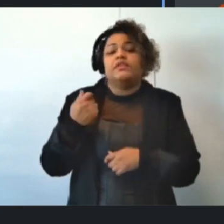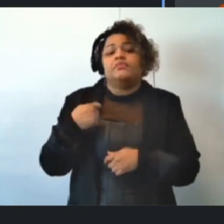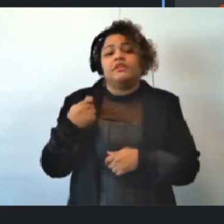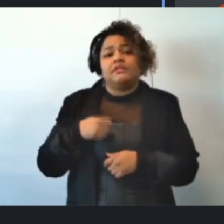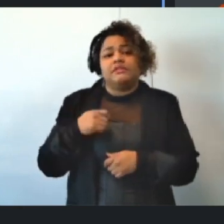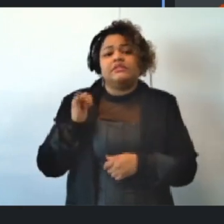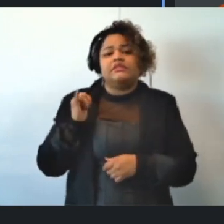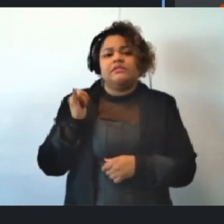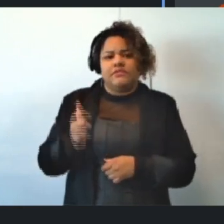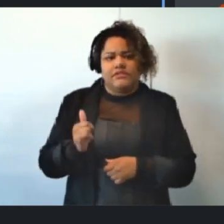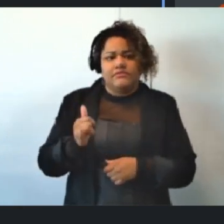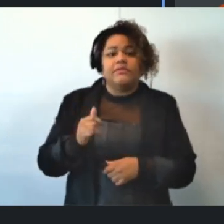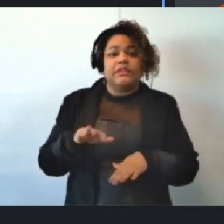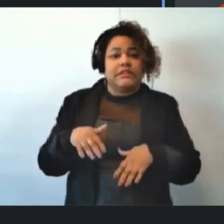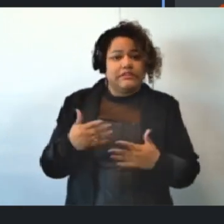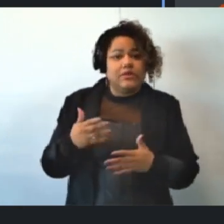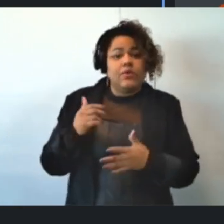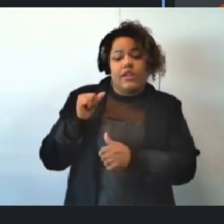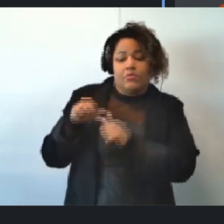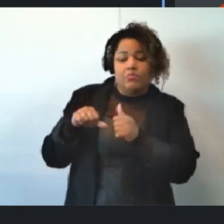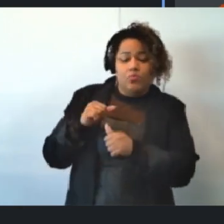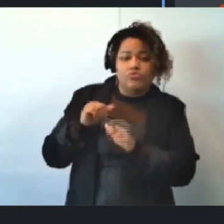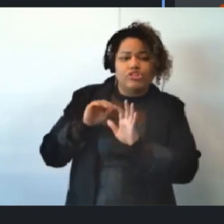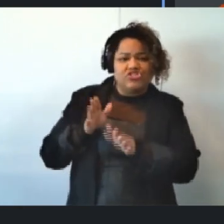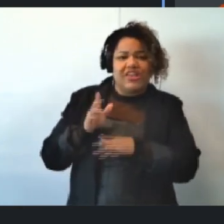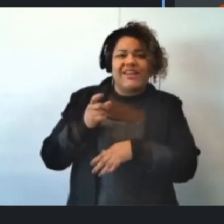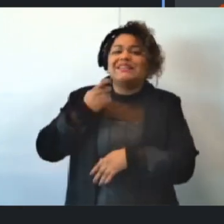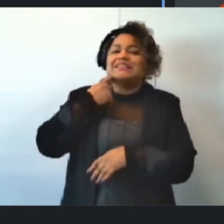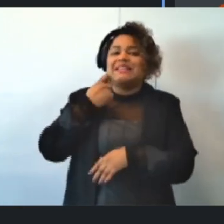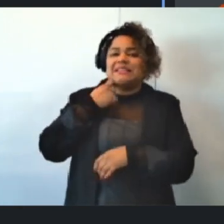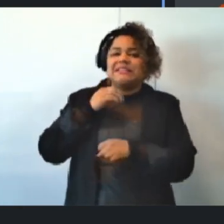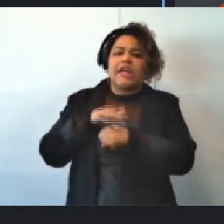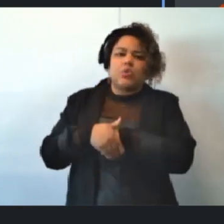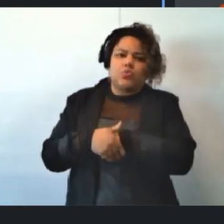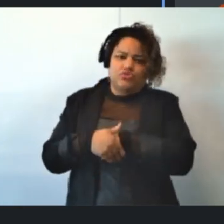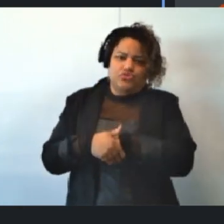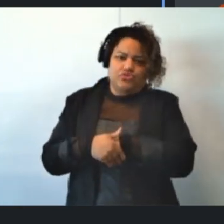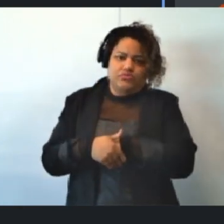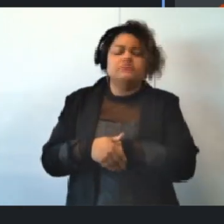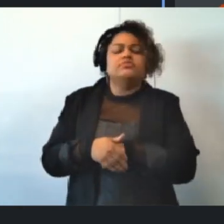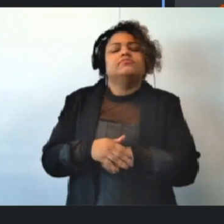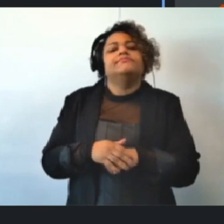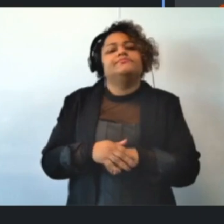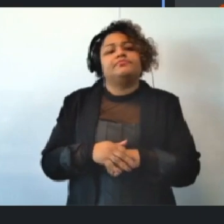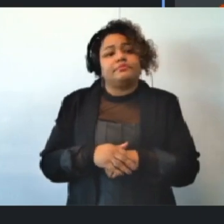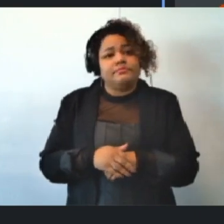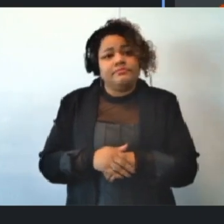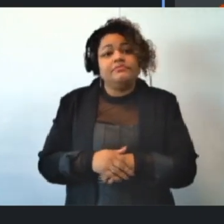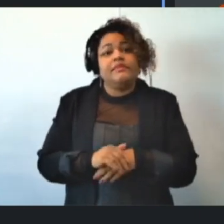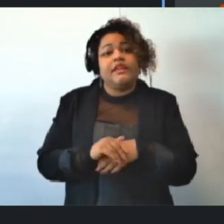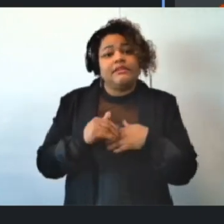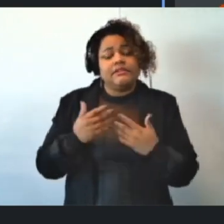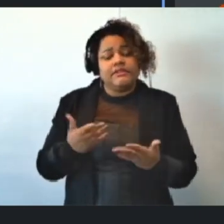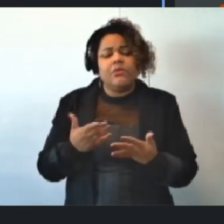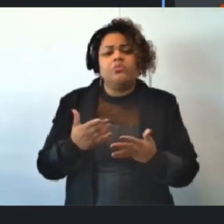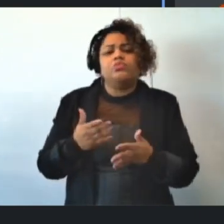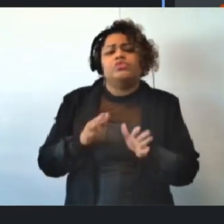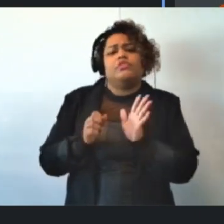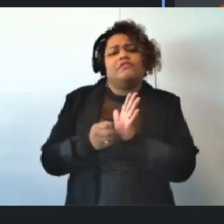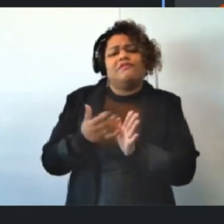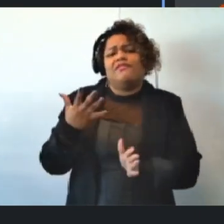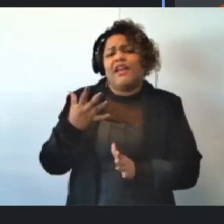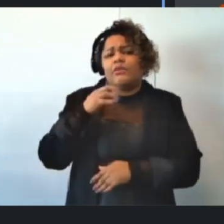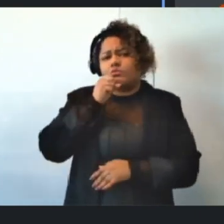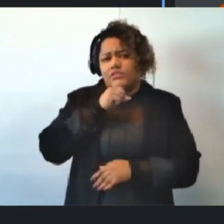já na sexta-feira à noite as linhas de ônibus. Então, no sábado, às vezes, com vários sábados, a gente faz fechamento,